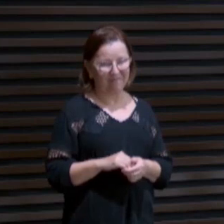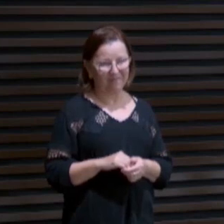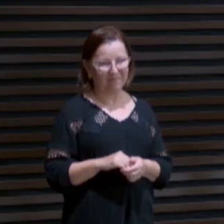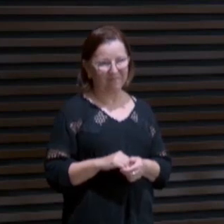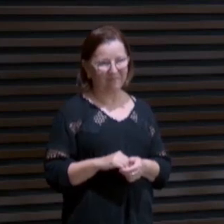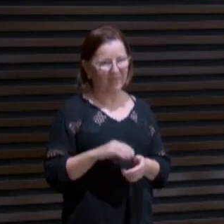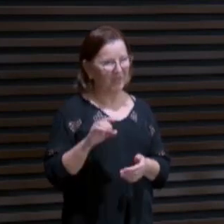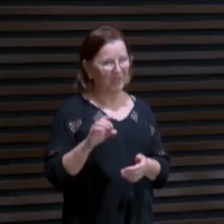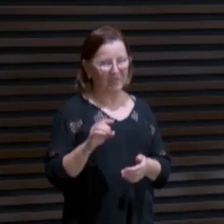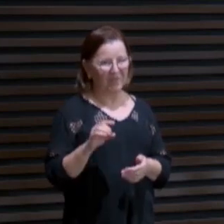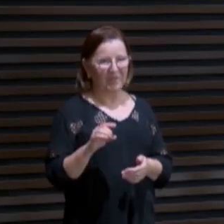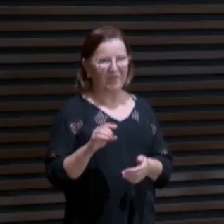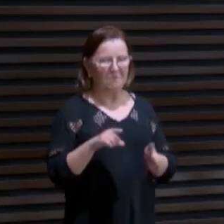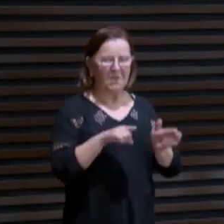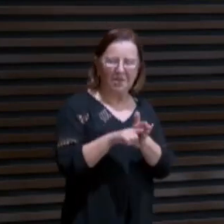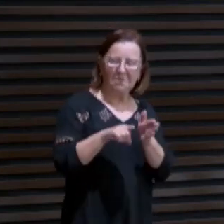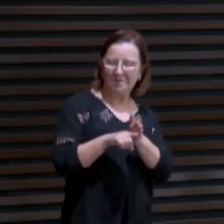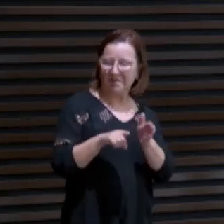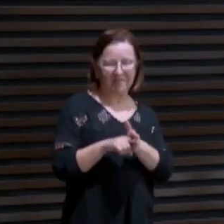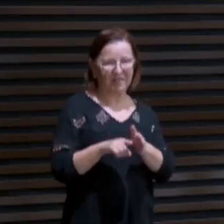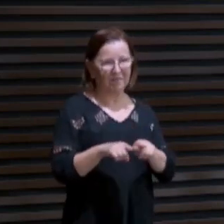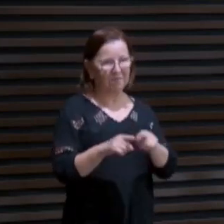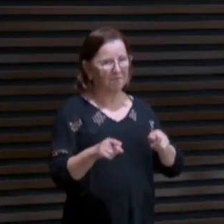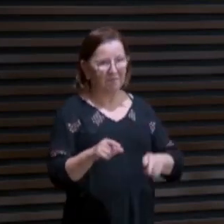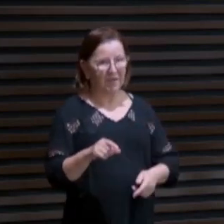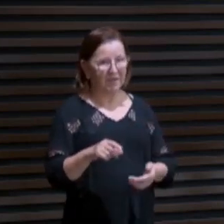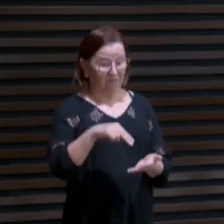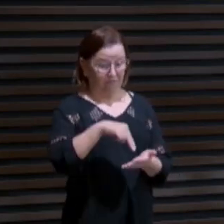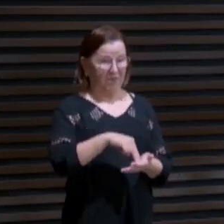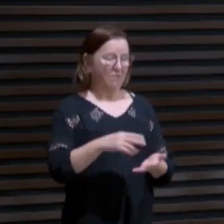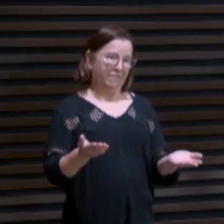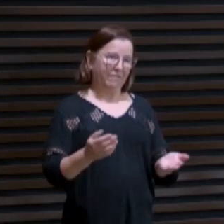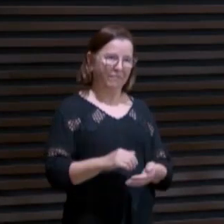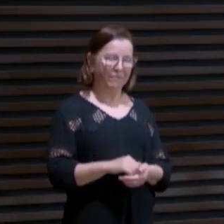saber mais. E não toma posição.